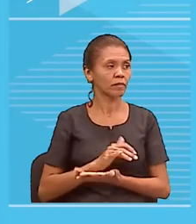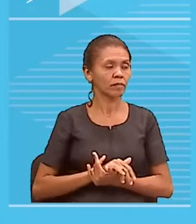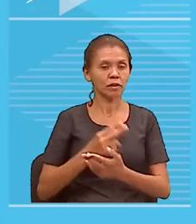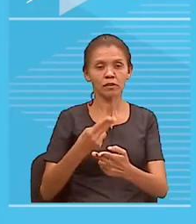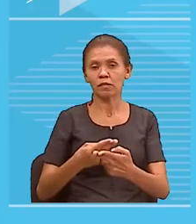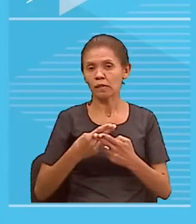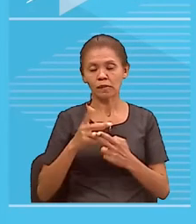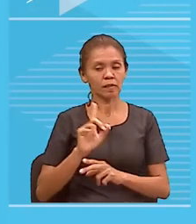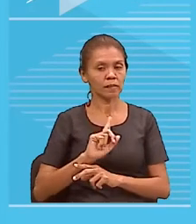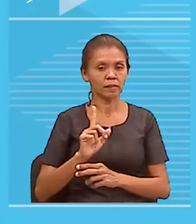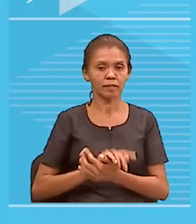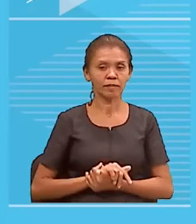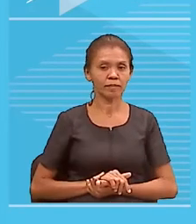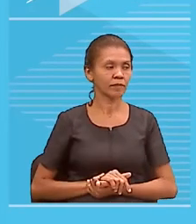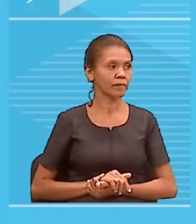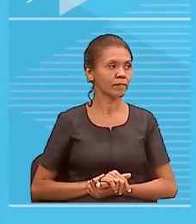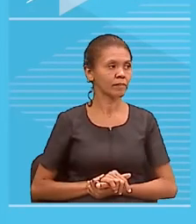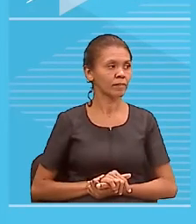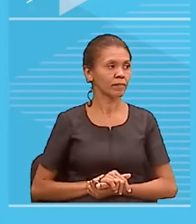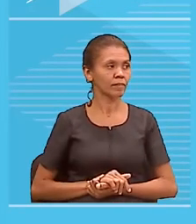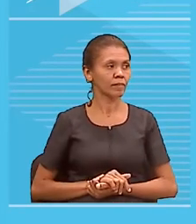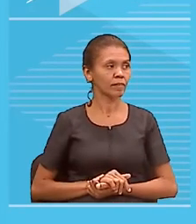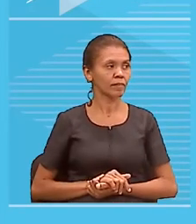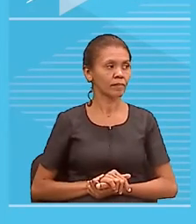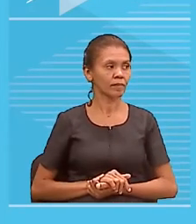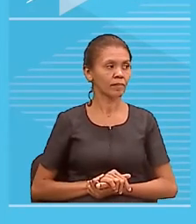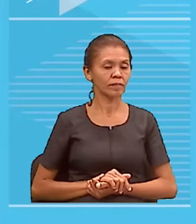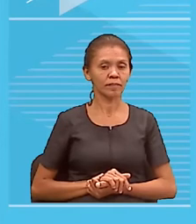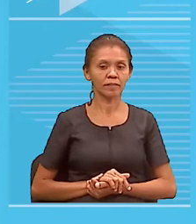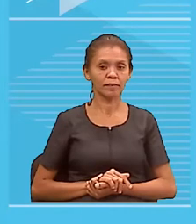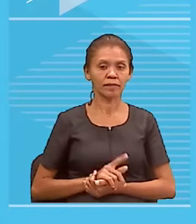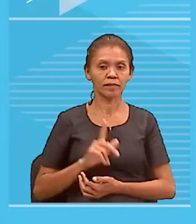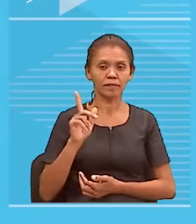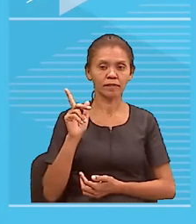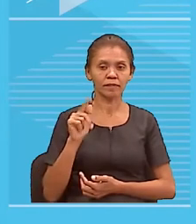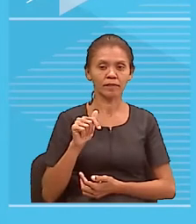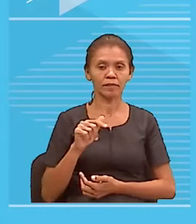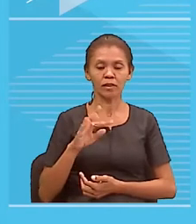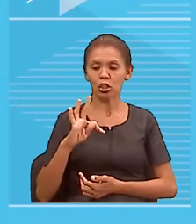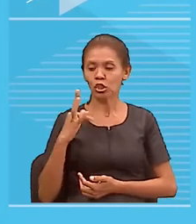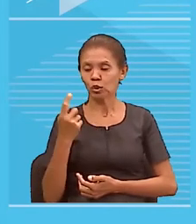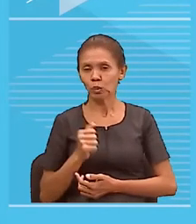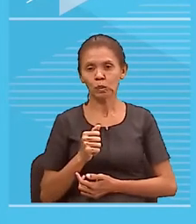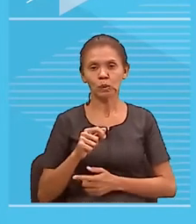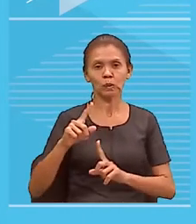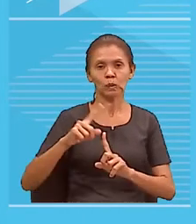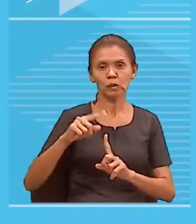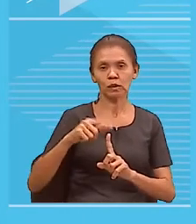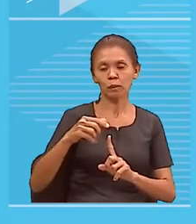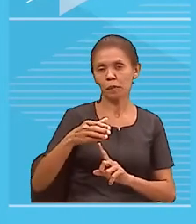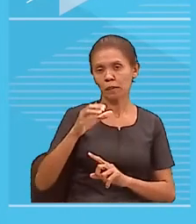e é filha eu ali o pior que é o alimento porque é calórico deve toda toda a bebida que é